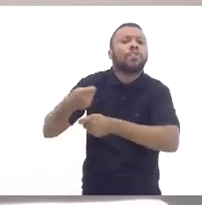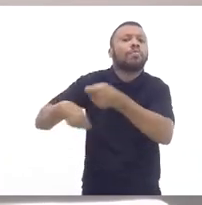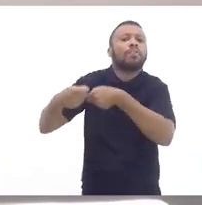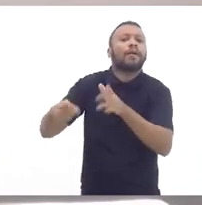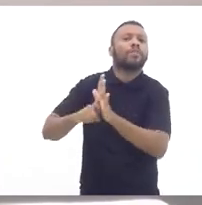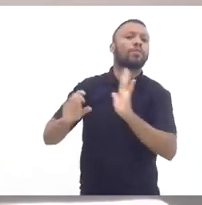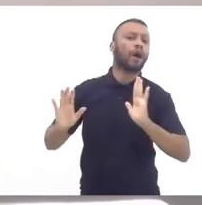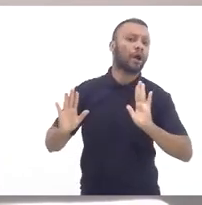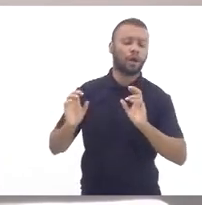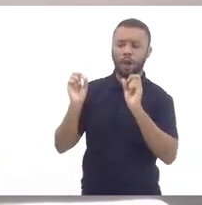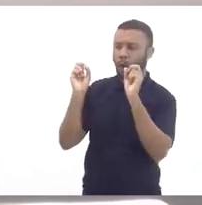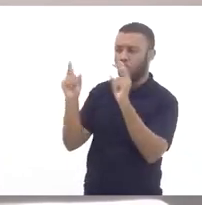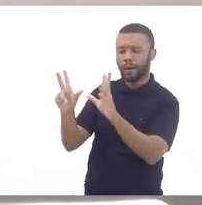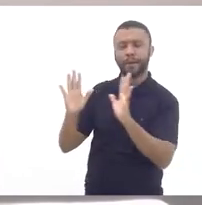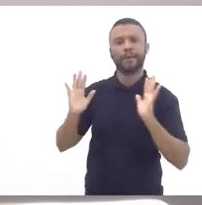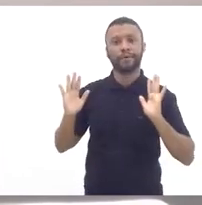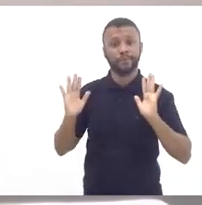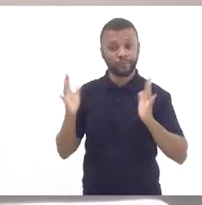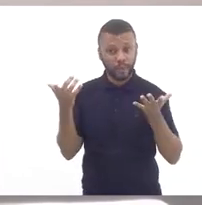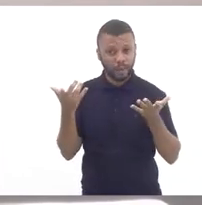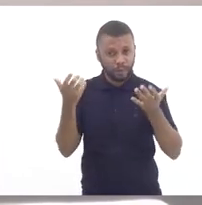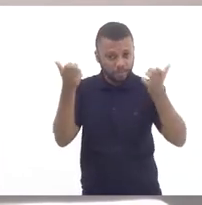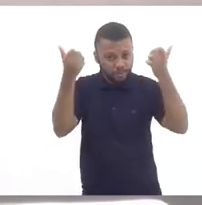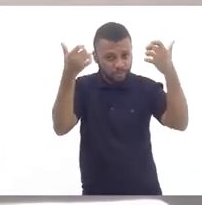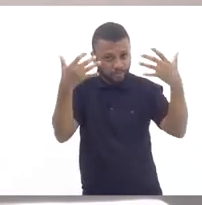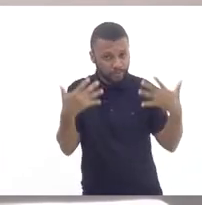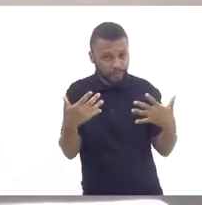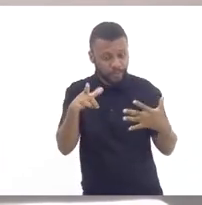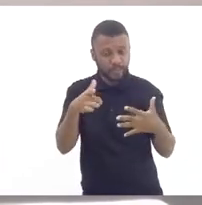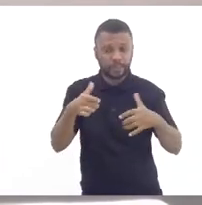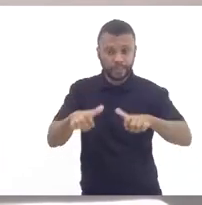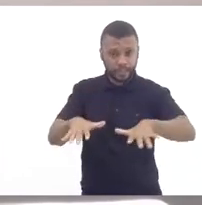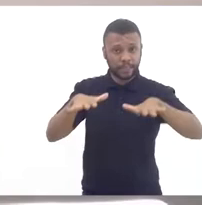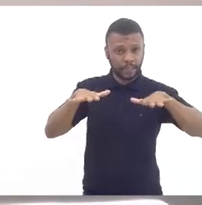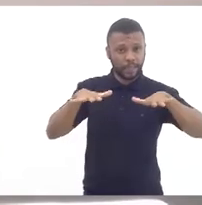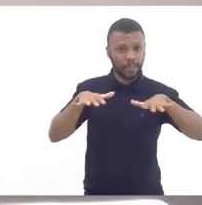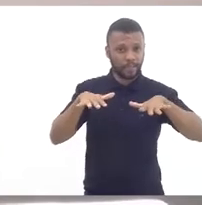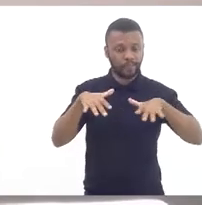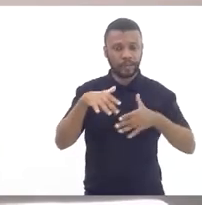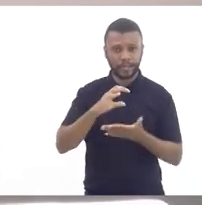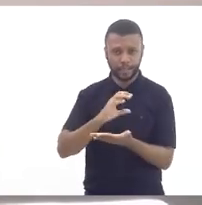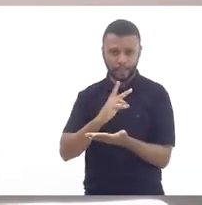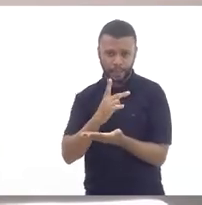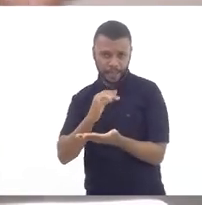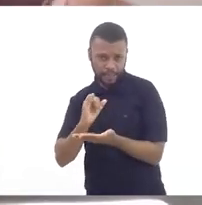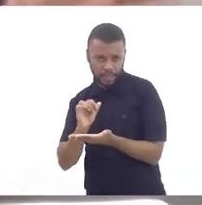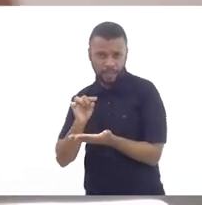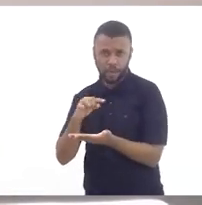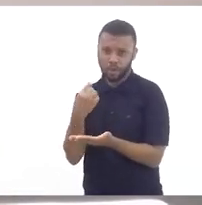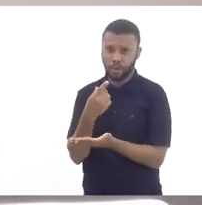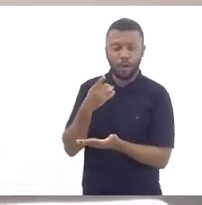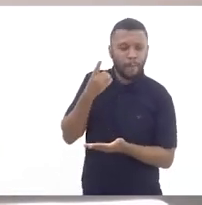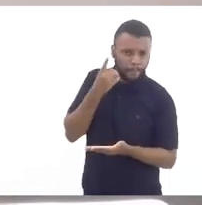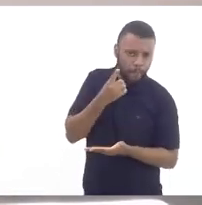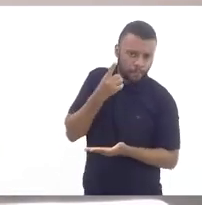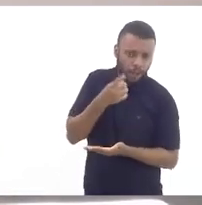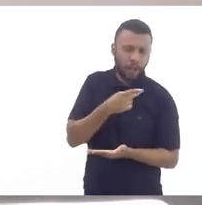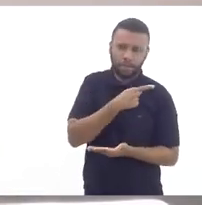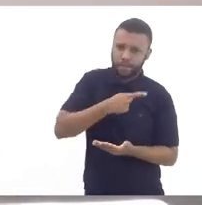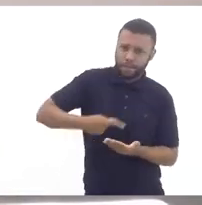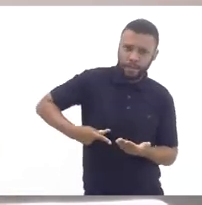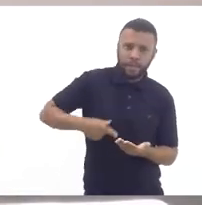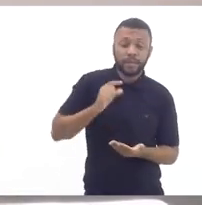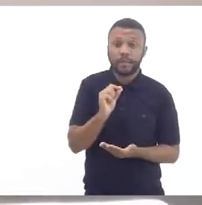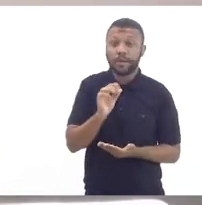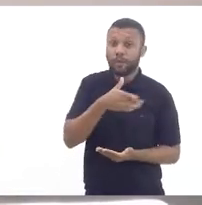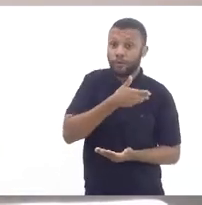mas não ouviu, não, eu escutei aqui na Assembleia, na CPI, eu como parlamentar, presidente, vocês, que o